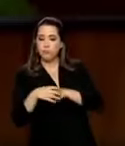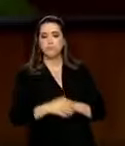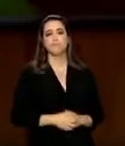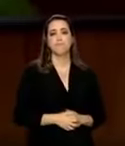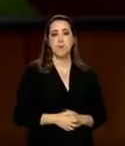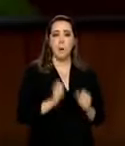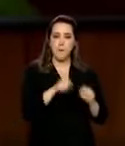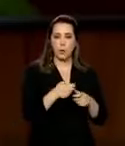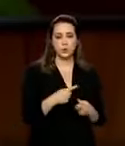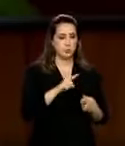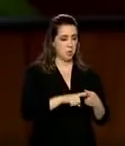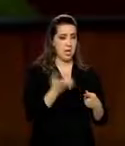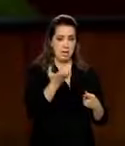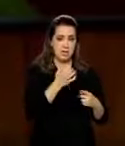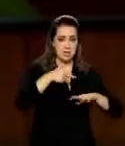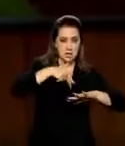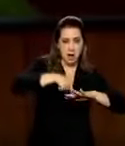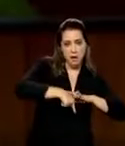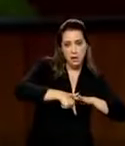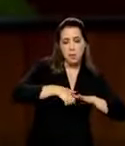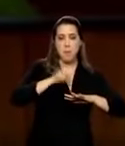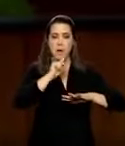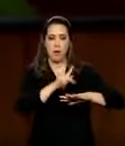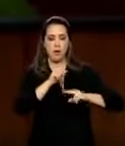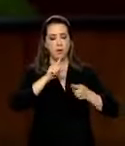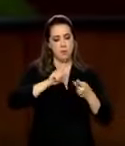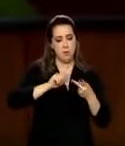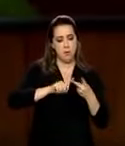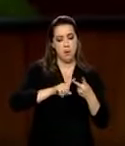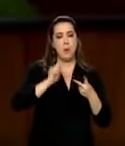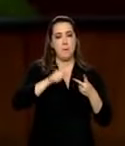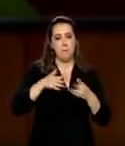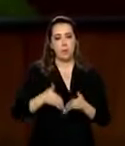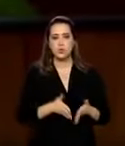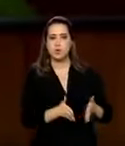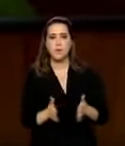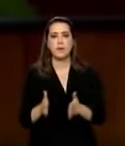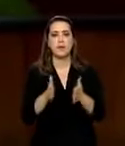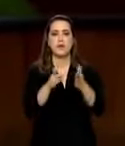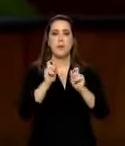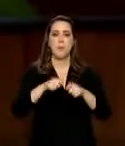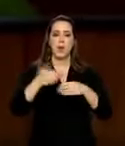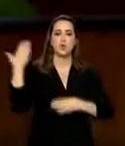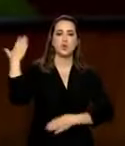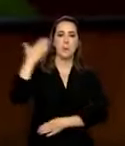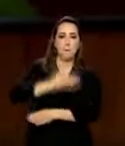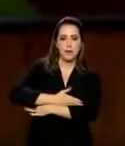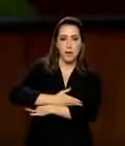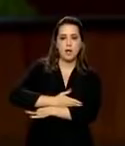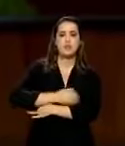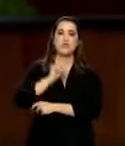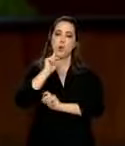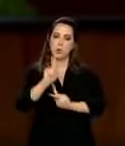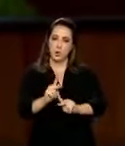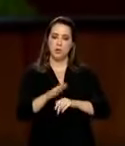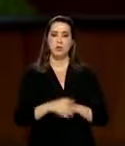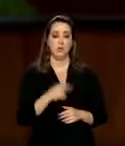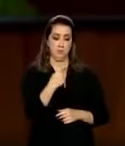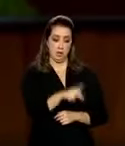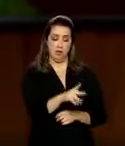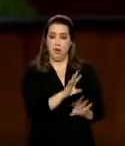poder garimpar, ele pode se abrir uma estrada na terra dele, vai poder cobrar pedágio lá, um pedágio legal na terra